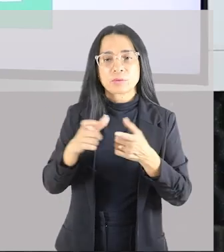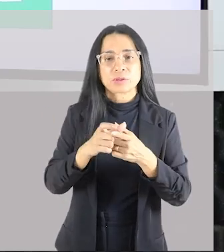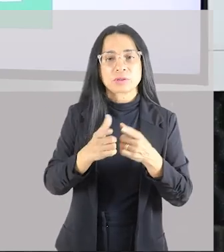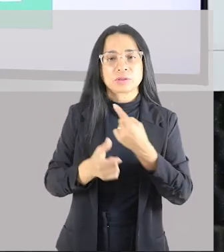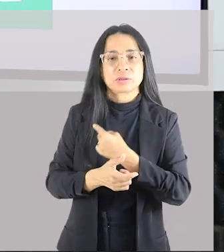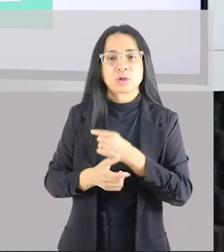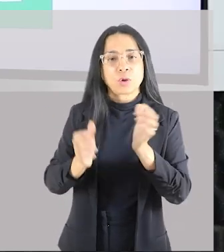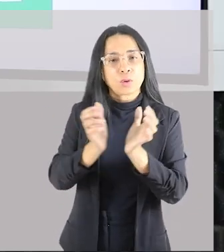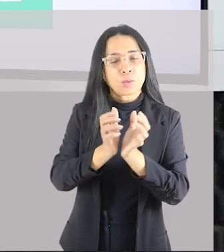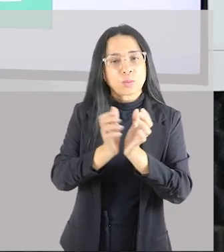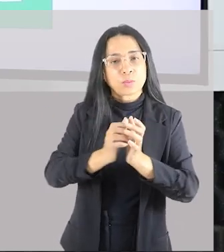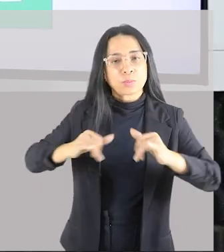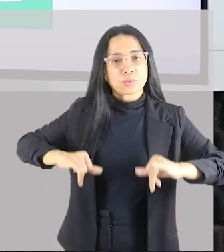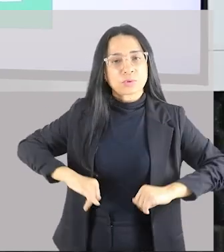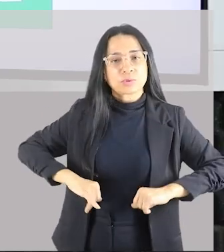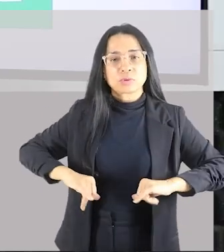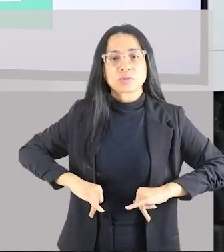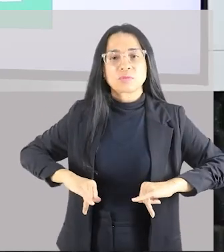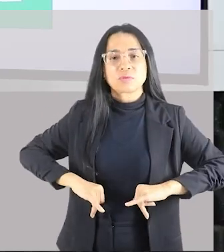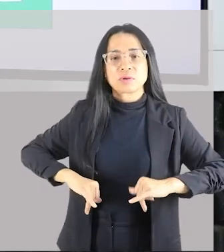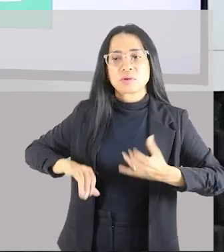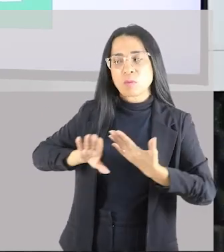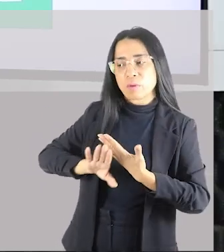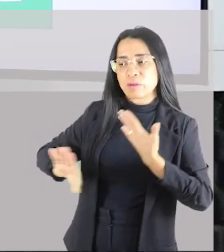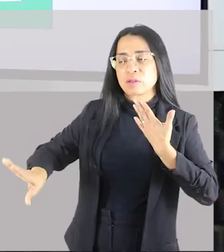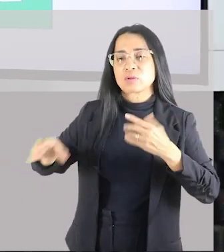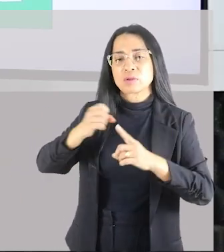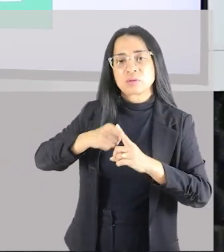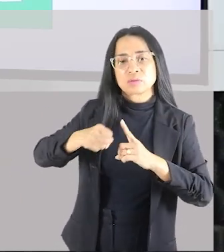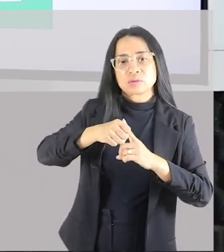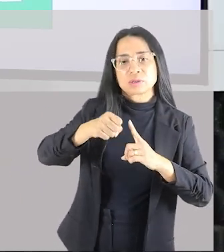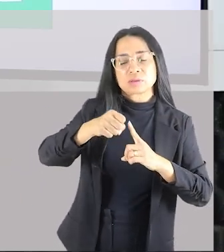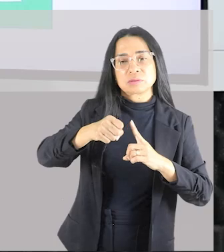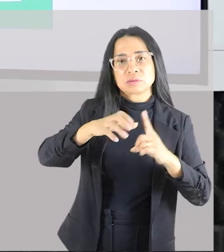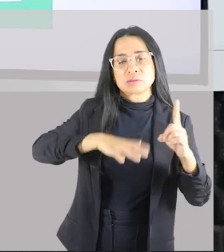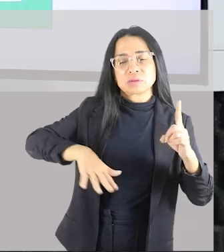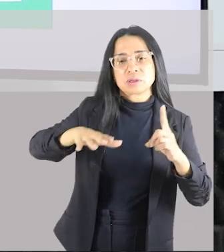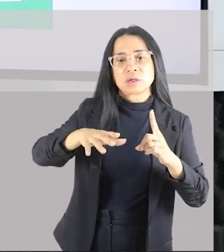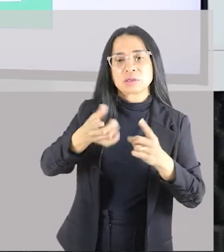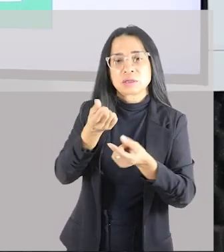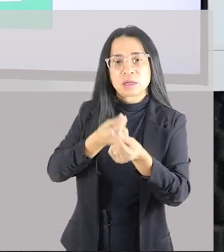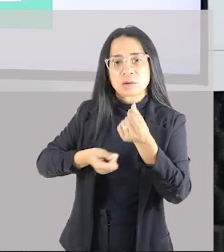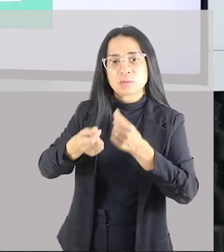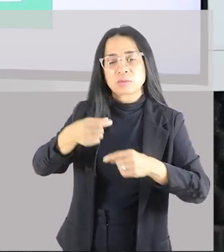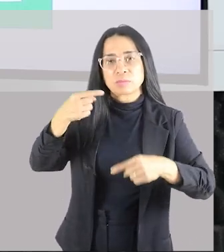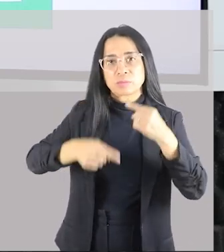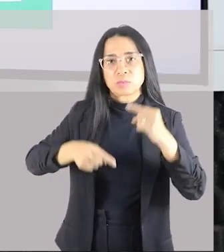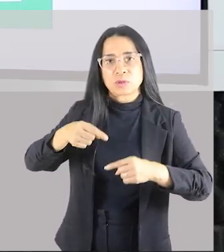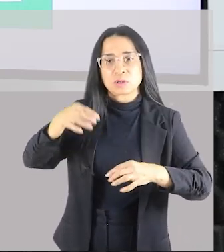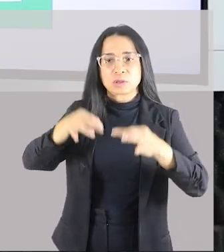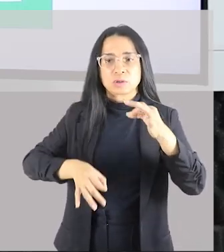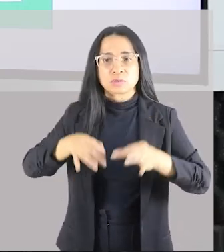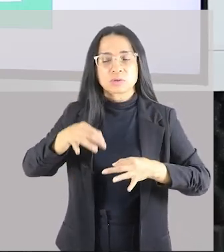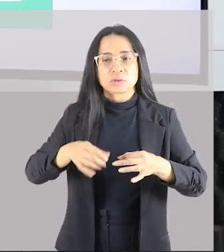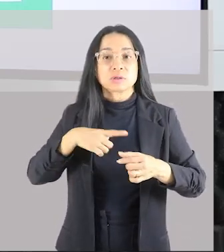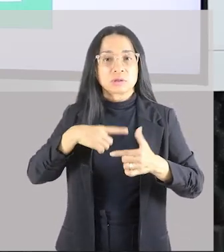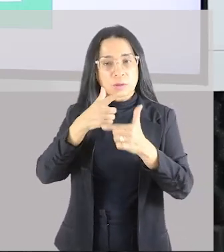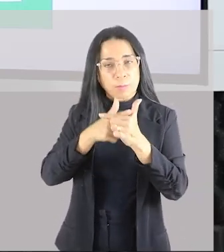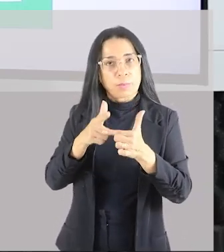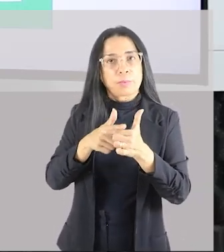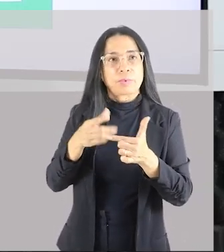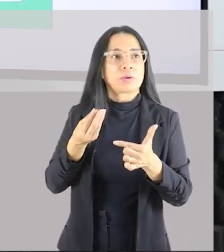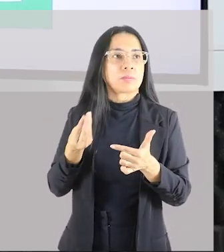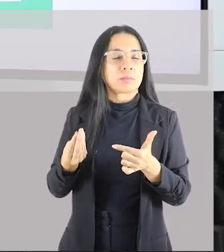de exclusão social, econômica, política e jurídica. São grupos que sofreram algum problema ou alguma negligência